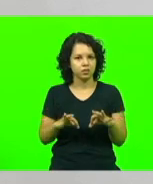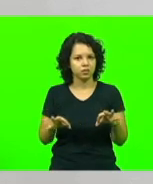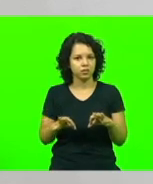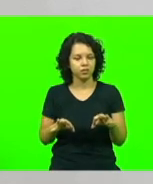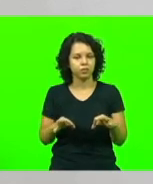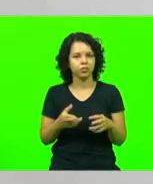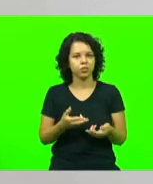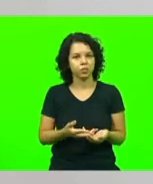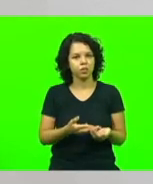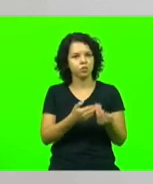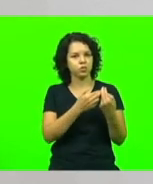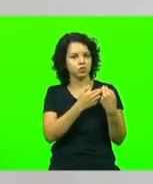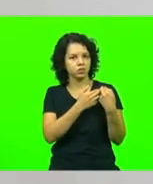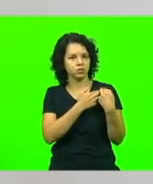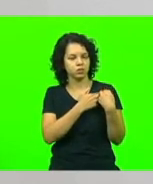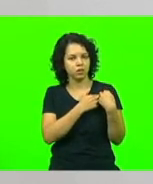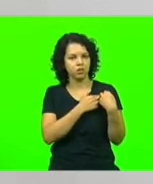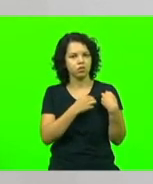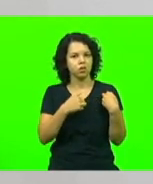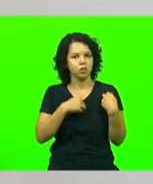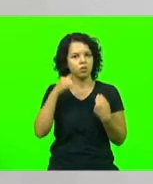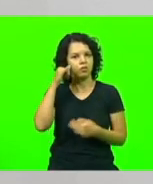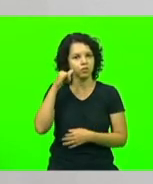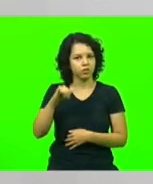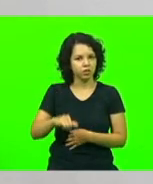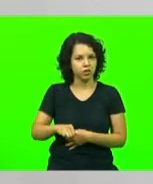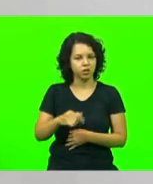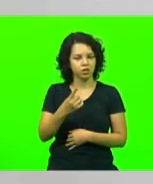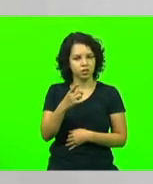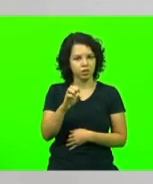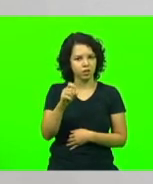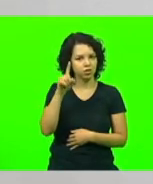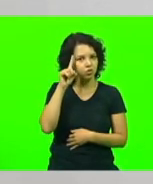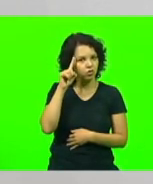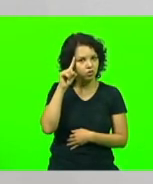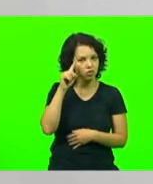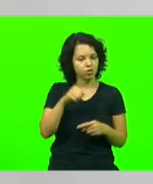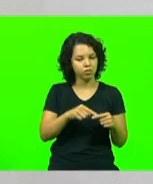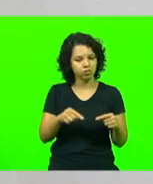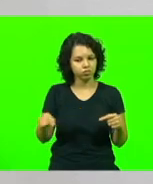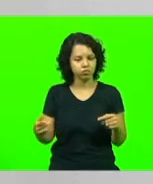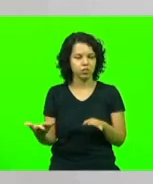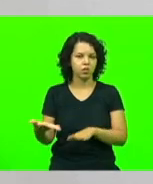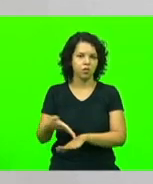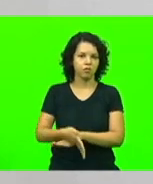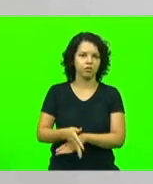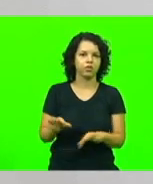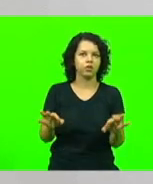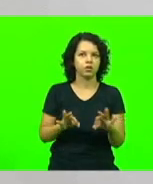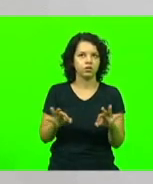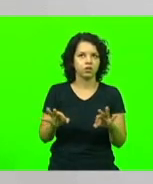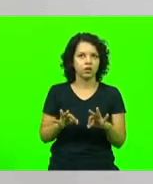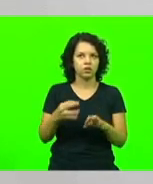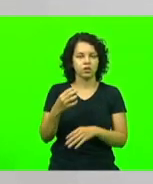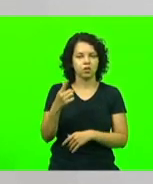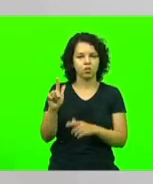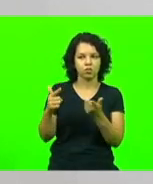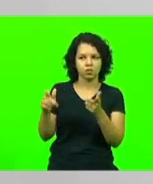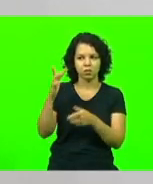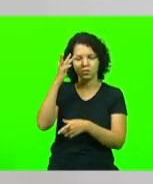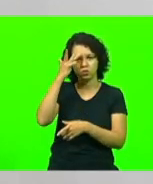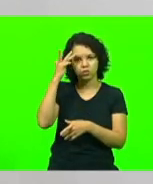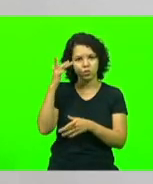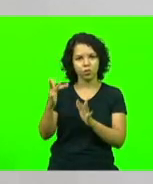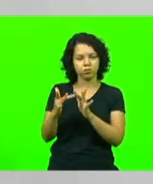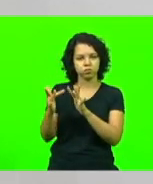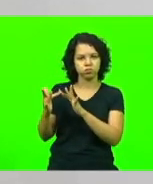responsabilidade, eu evitei, nesses 10 dias ali que me foram atestados, ali de ter contato com as outras pessoas. E